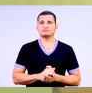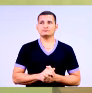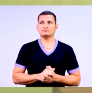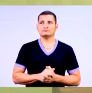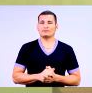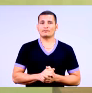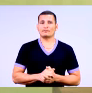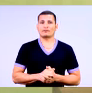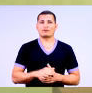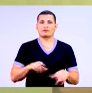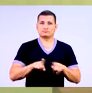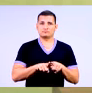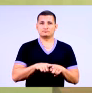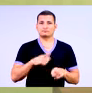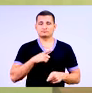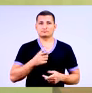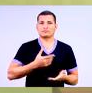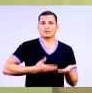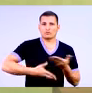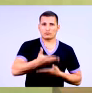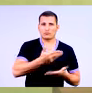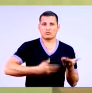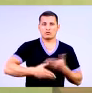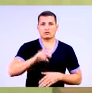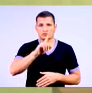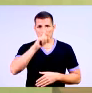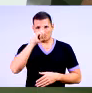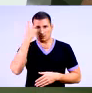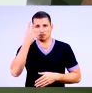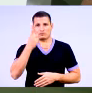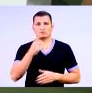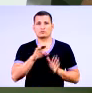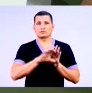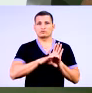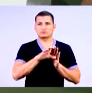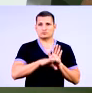de trocas de ideias e conceitos. Então, professora Cléo,